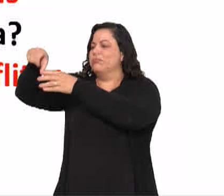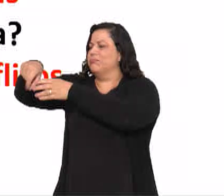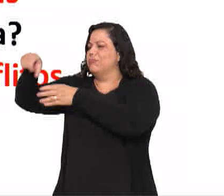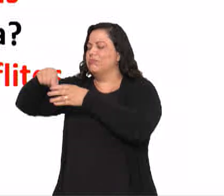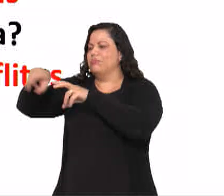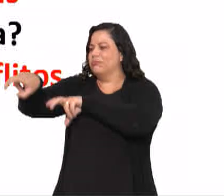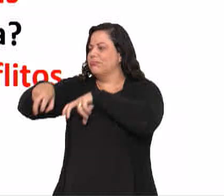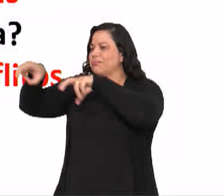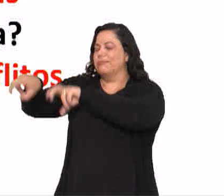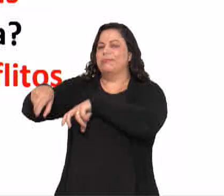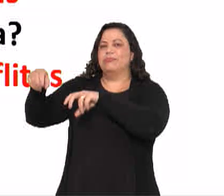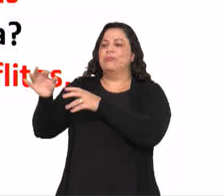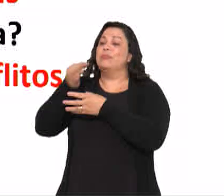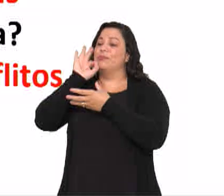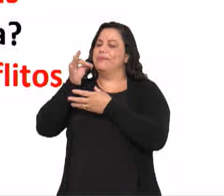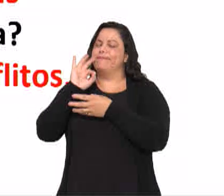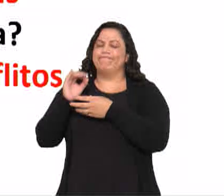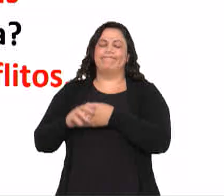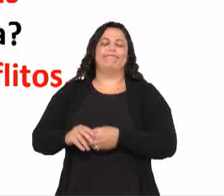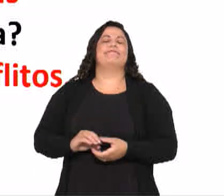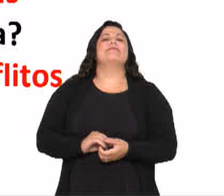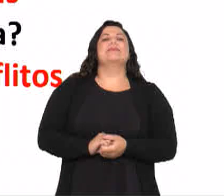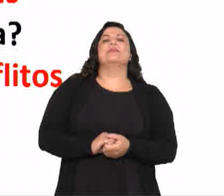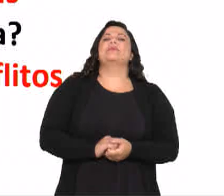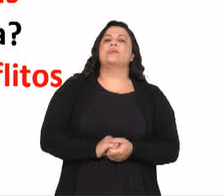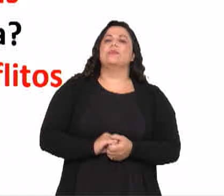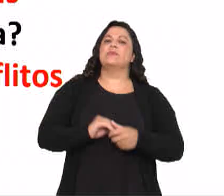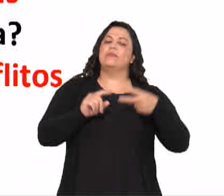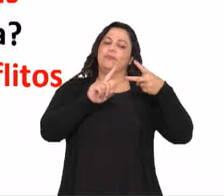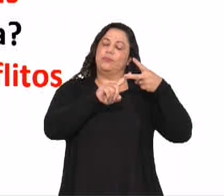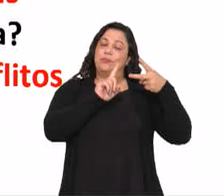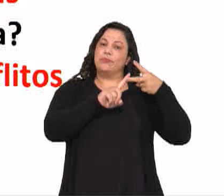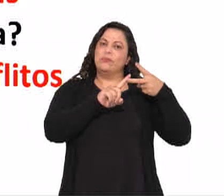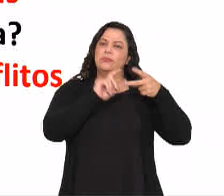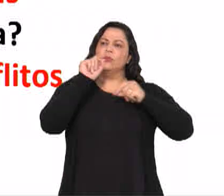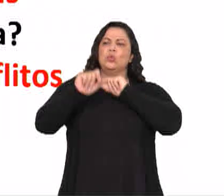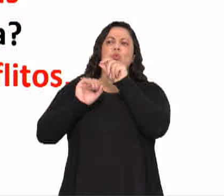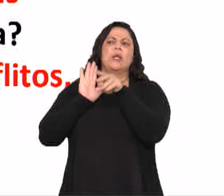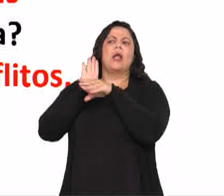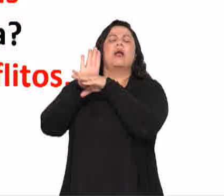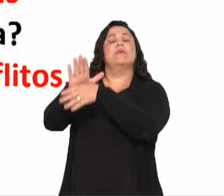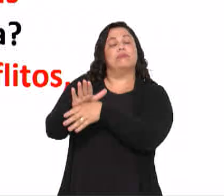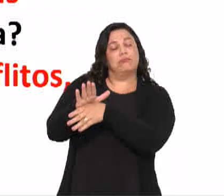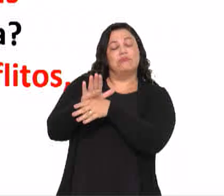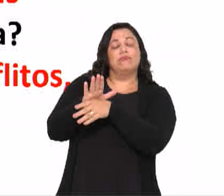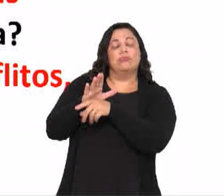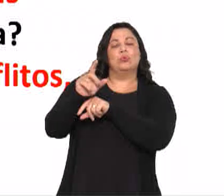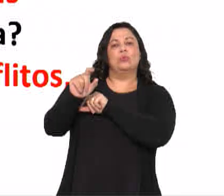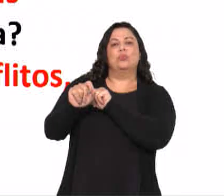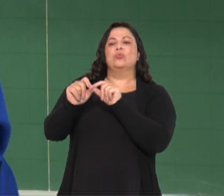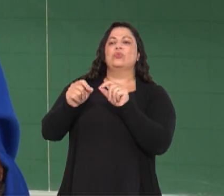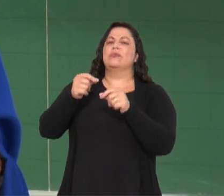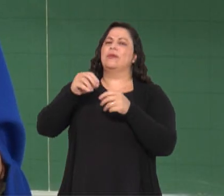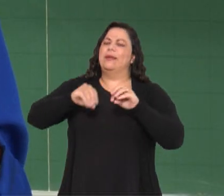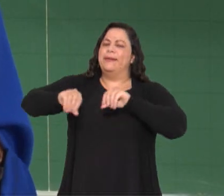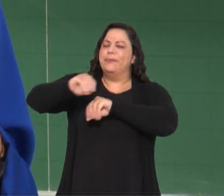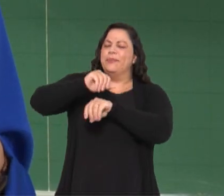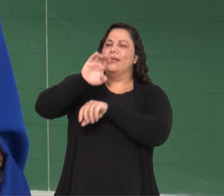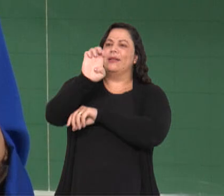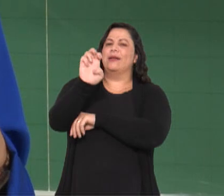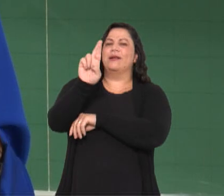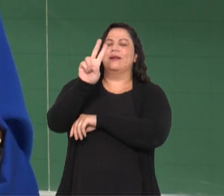do café. Número 2, quais as contribuições da exploração da erva mate do Paraná? Então lembra que a erva mate foi um ciclo